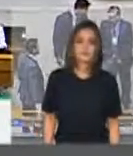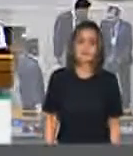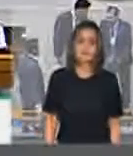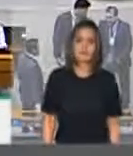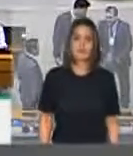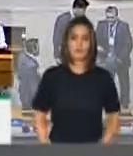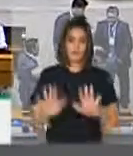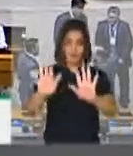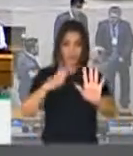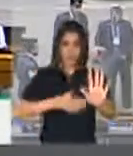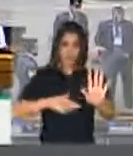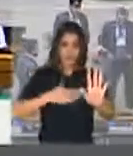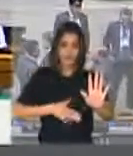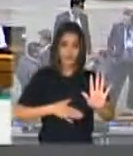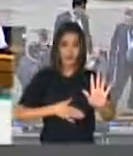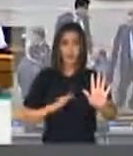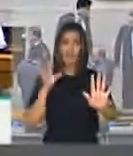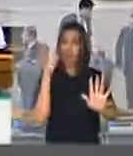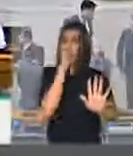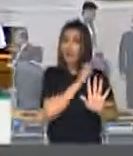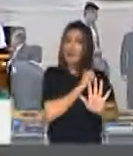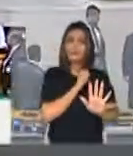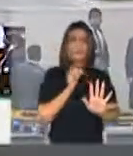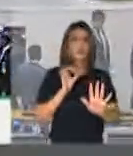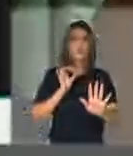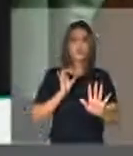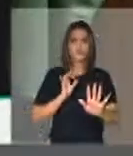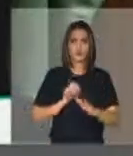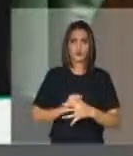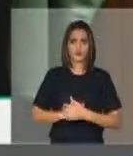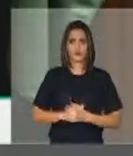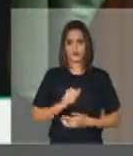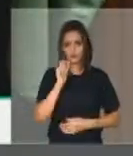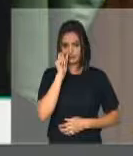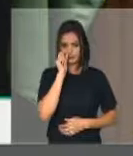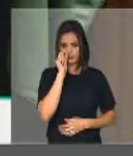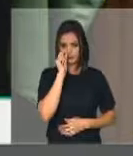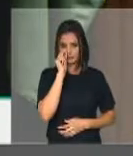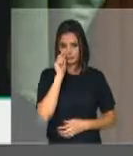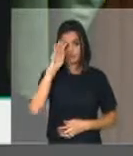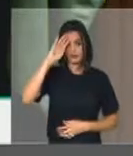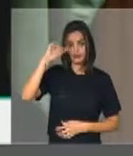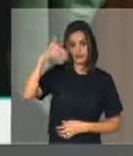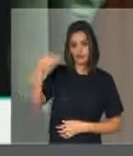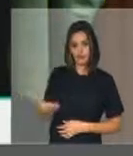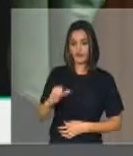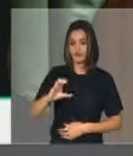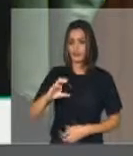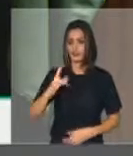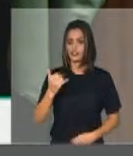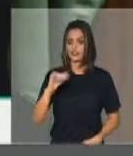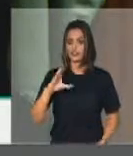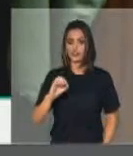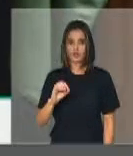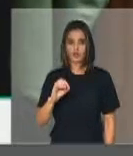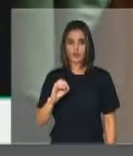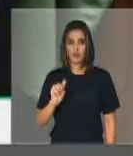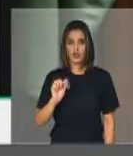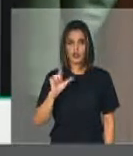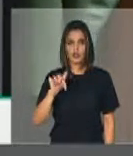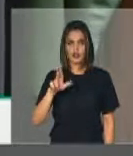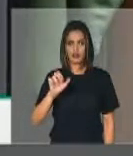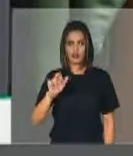Bonitinho, Júlio Delgado pela liderança. Senhor presidente, rapidamente, antes de entrar no tema da nossa fala aqui, que é uma homenagem ao deputado Chico Alencar,